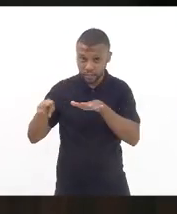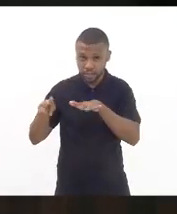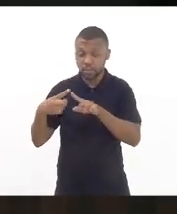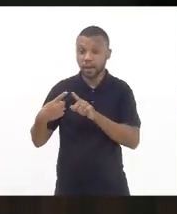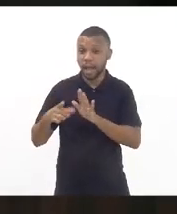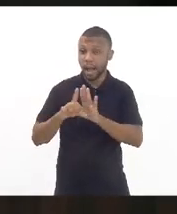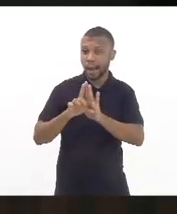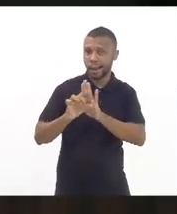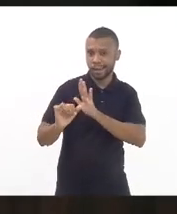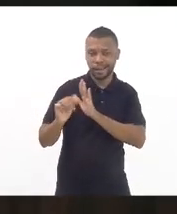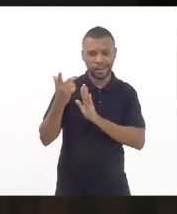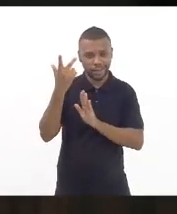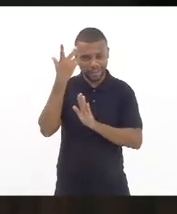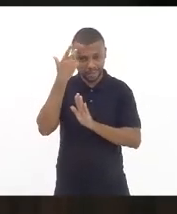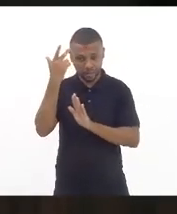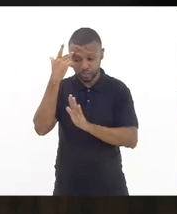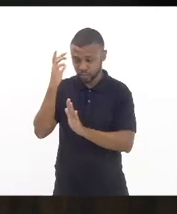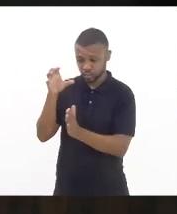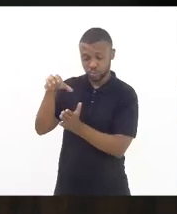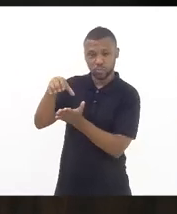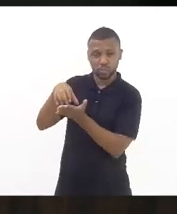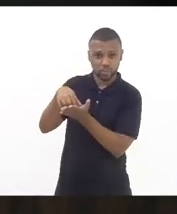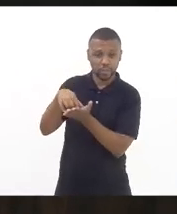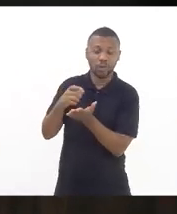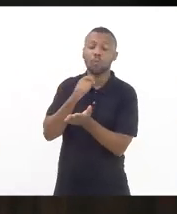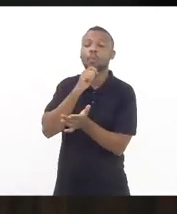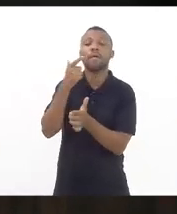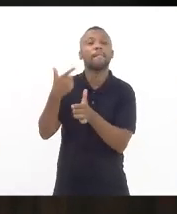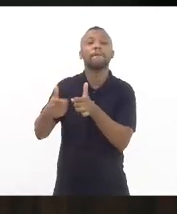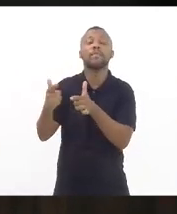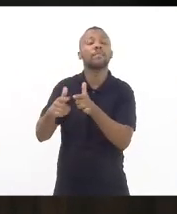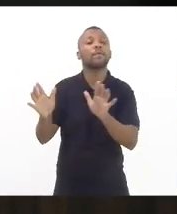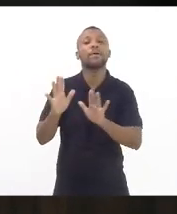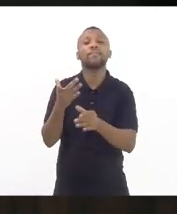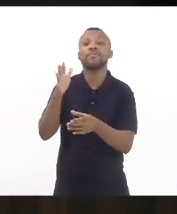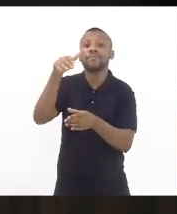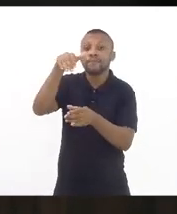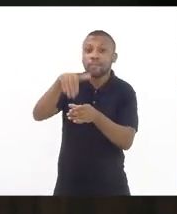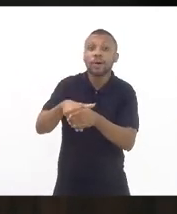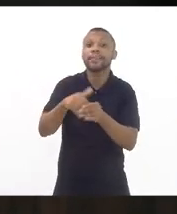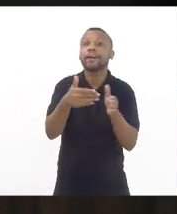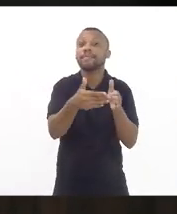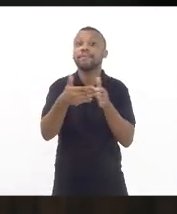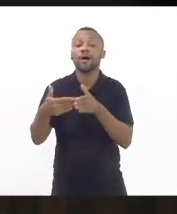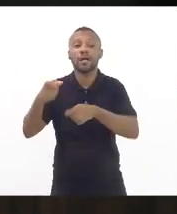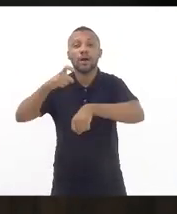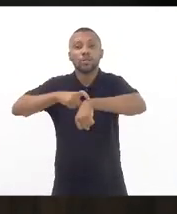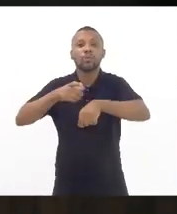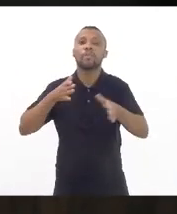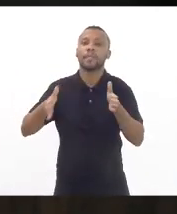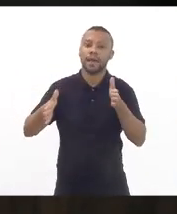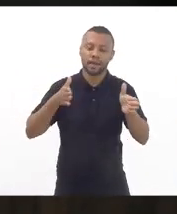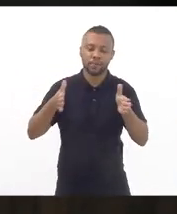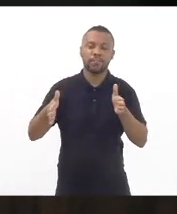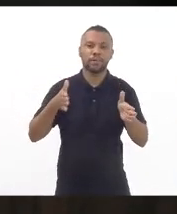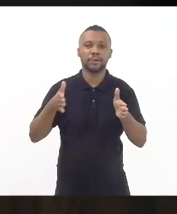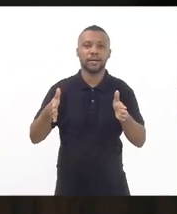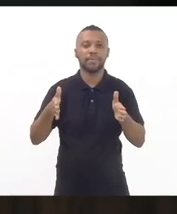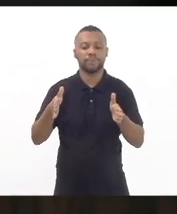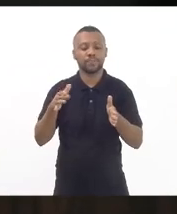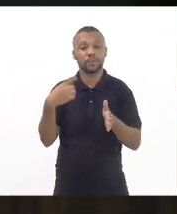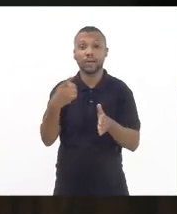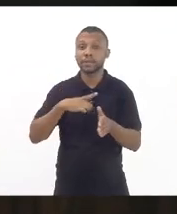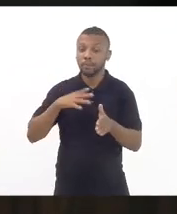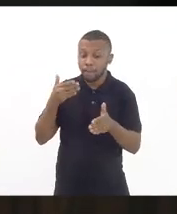não vai ter problema de votarmos fora do prazo, porque as demais mensagens teria, por conta do período